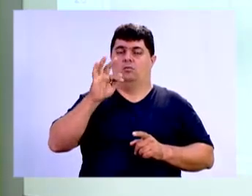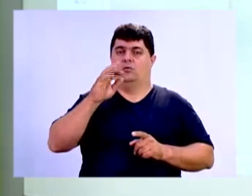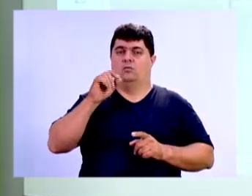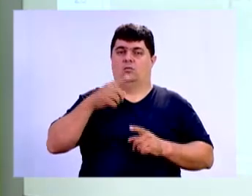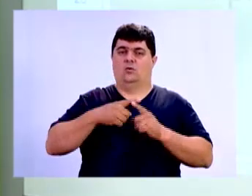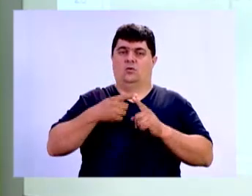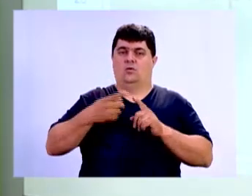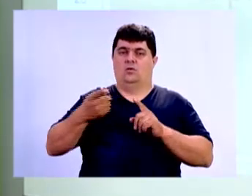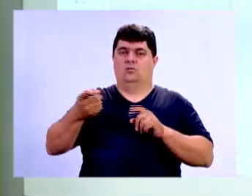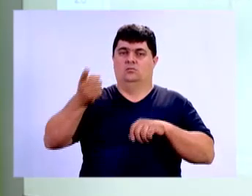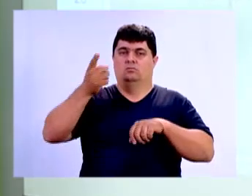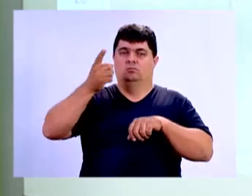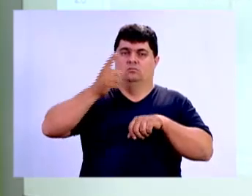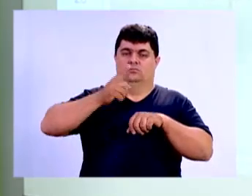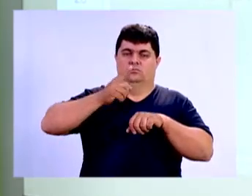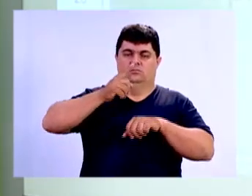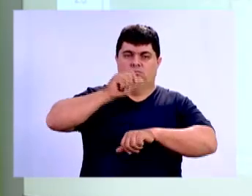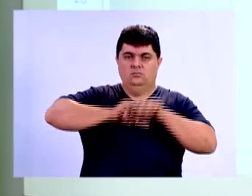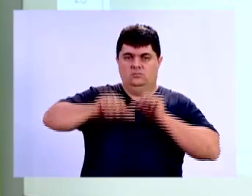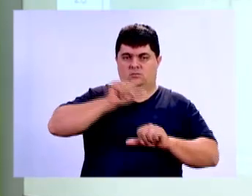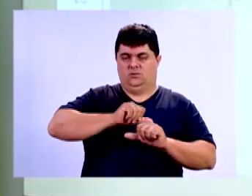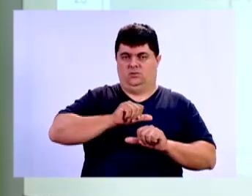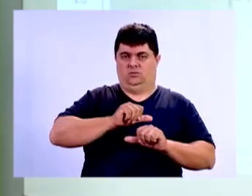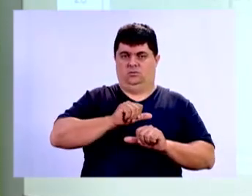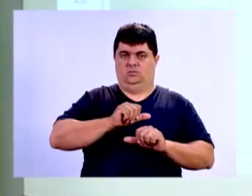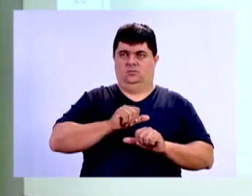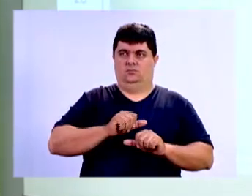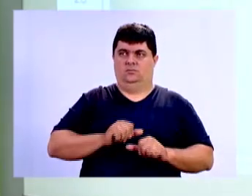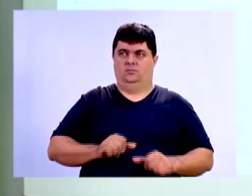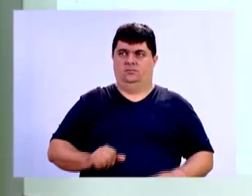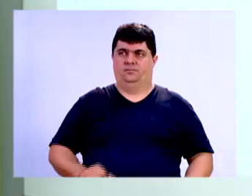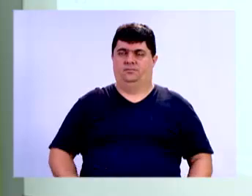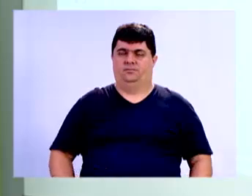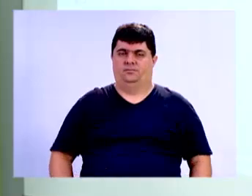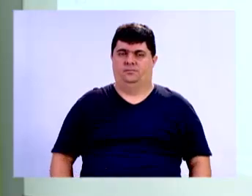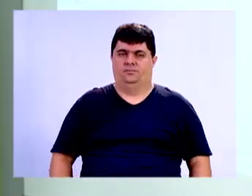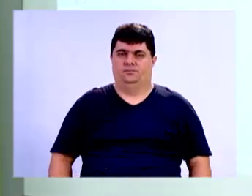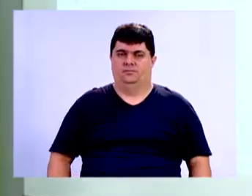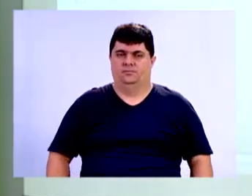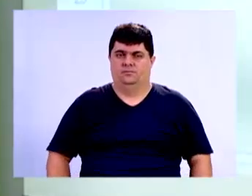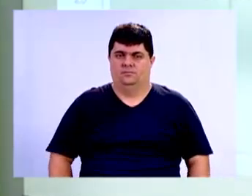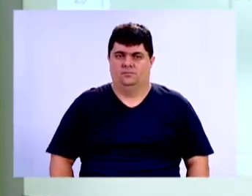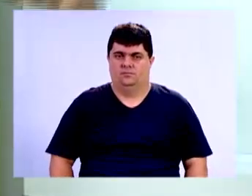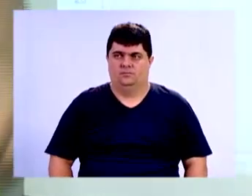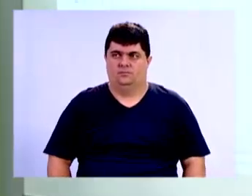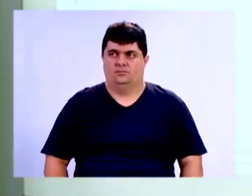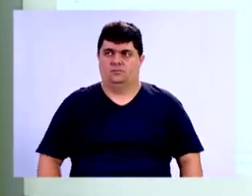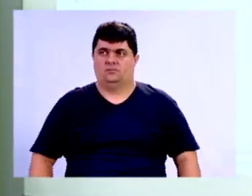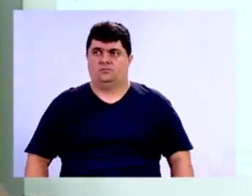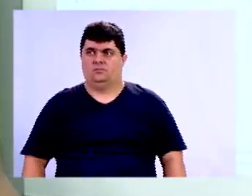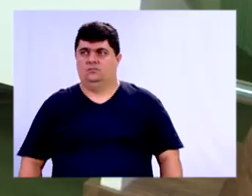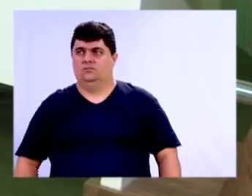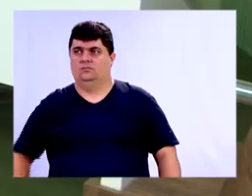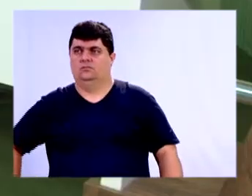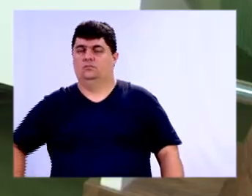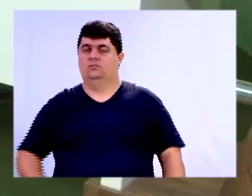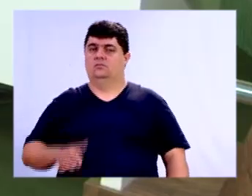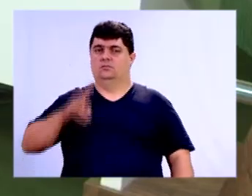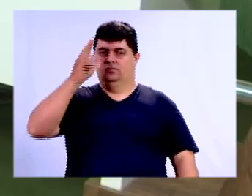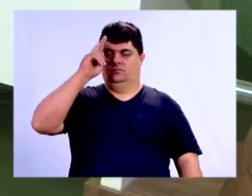mutação, comportamentos diferentes nos filhos de uma determinada classe, quando há uma herança. Professor? Só lembrando